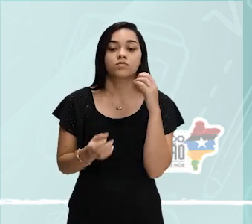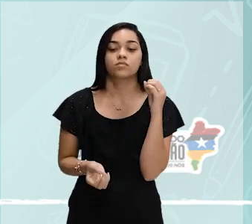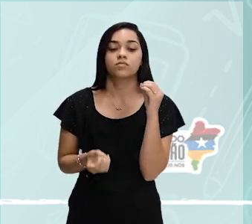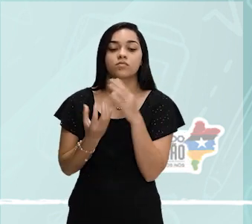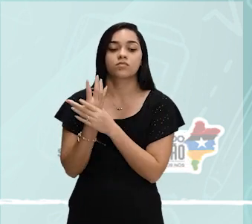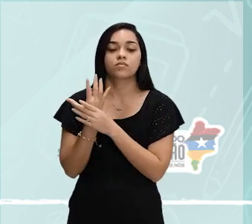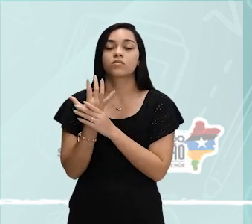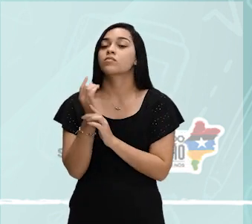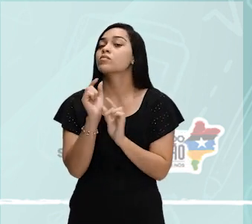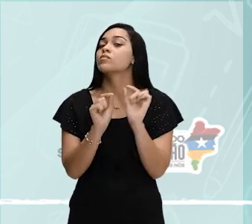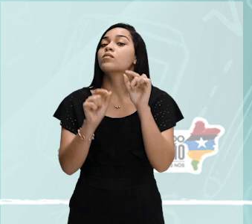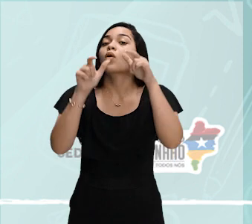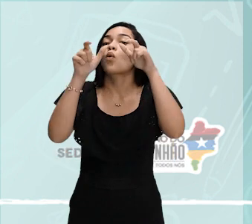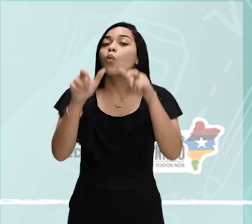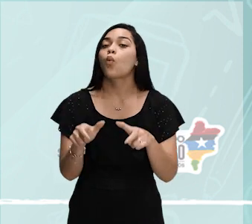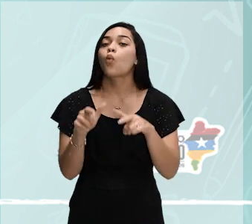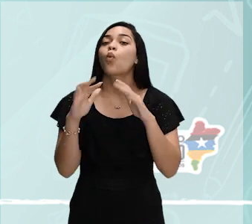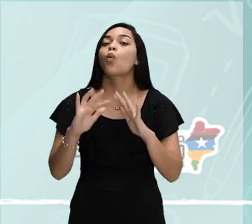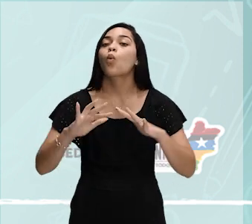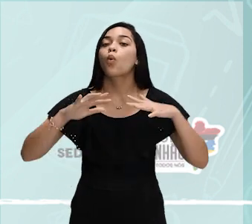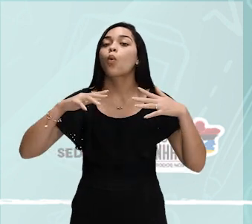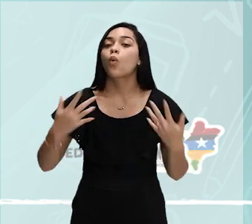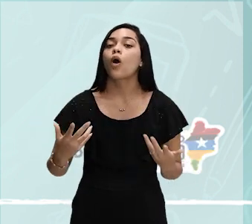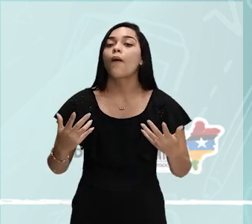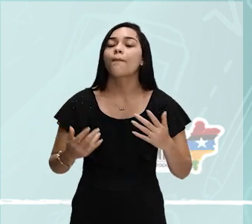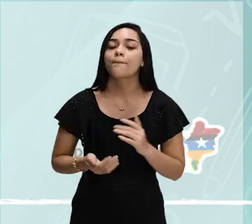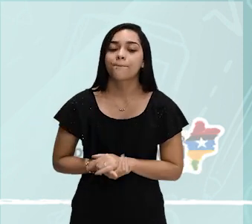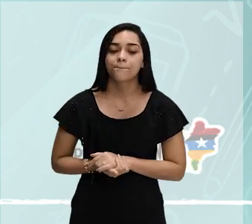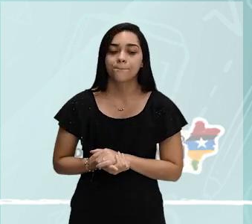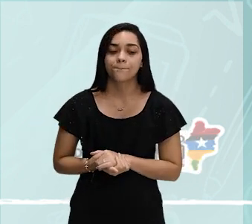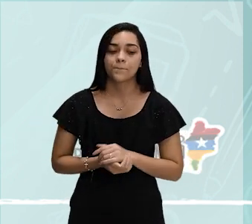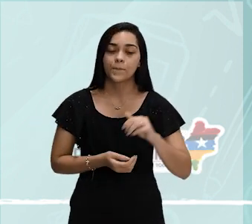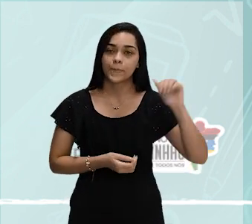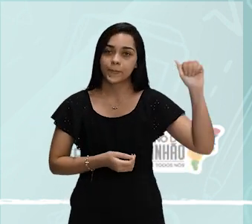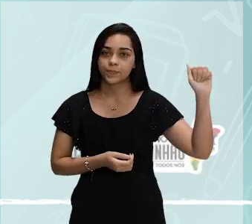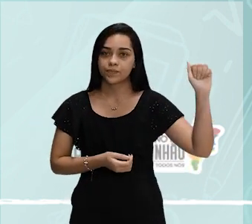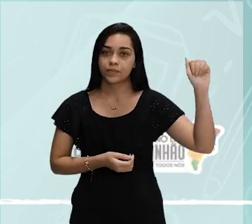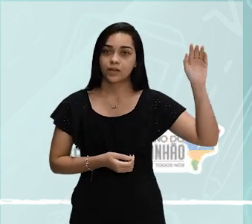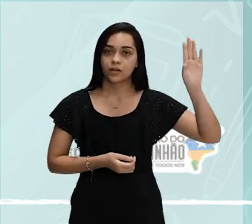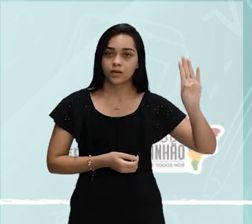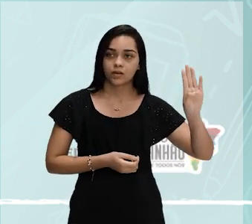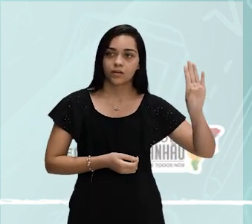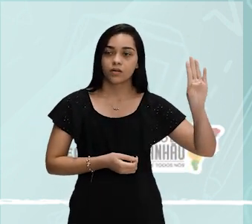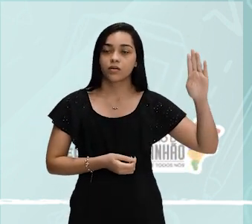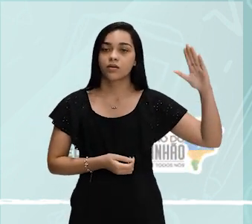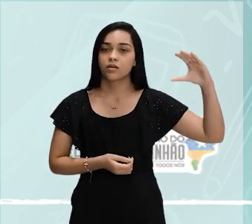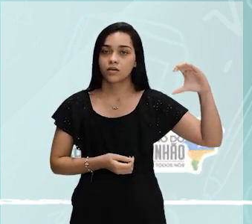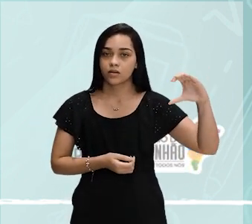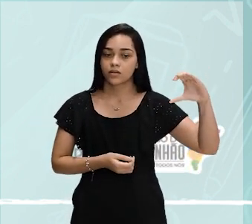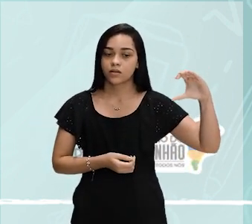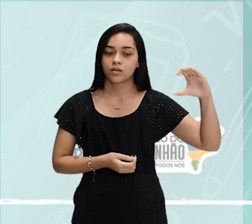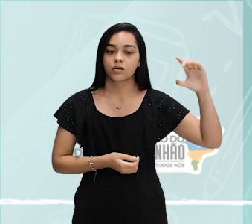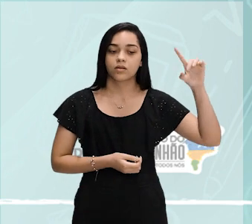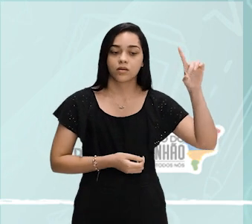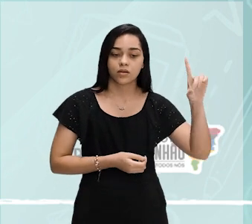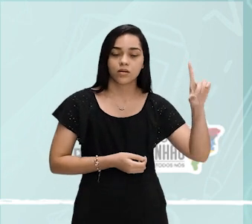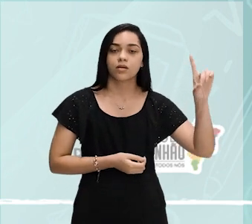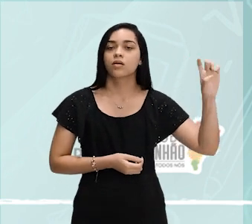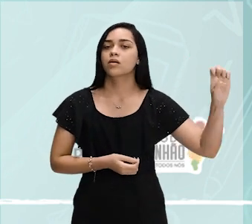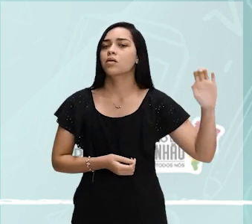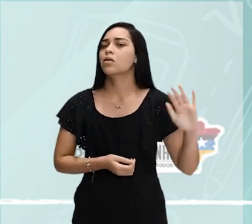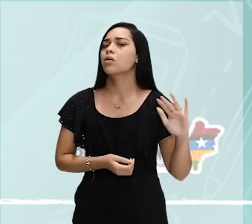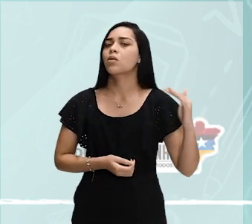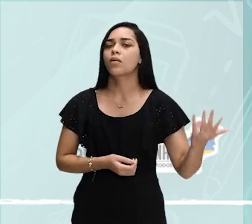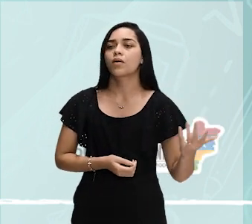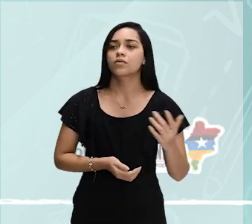cultura típica de origem durante o século XVI, barroco, arcadismo, romantismo ou